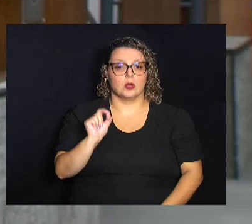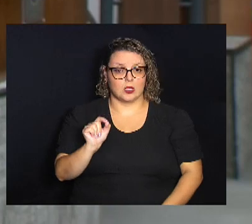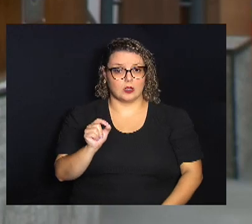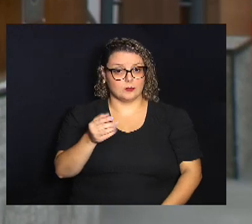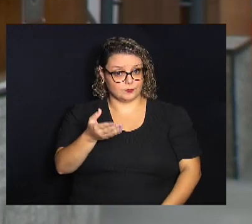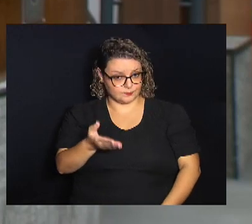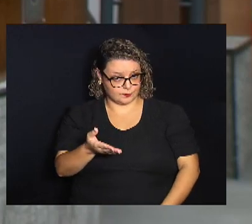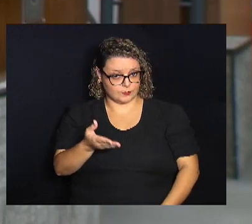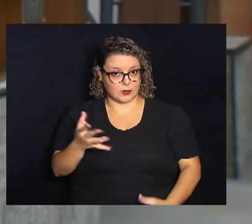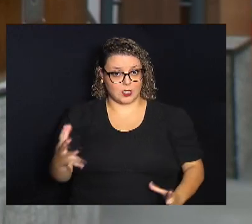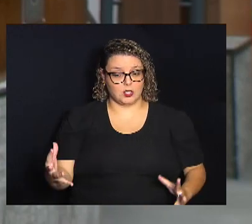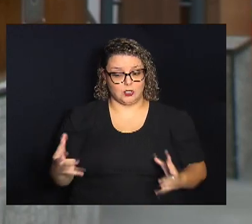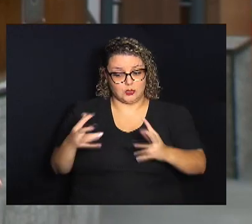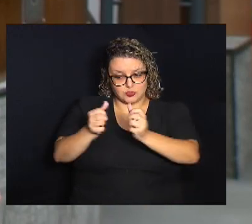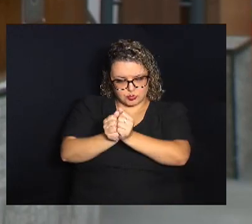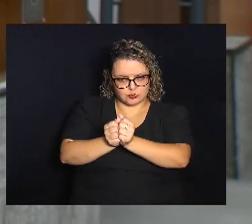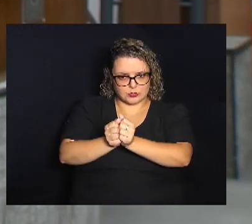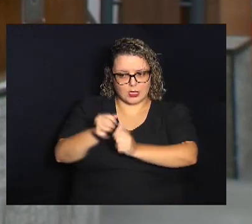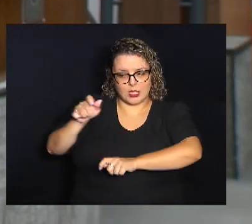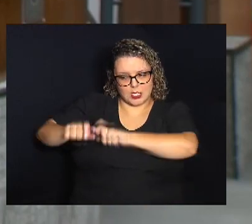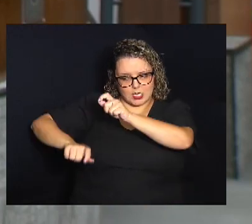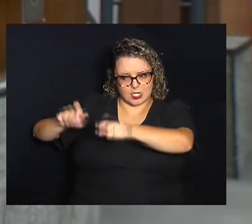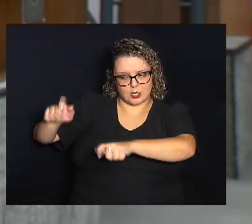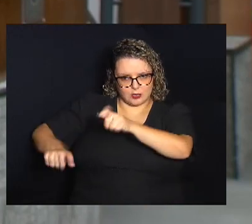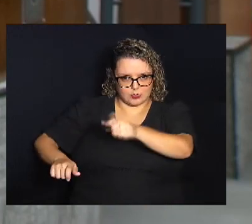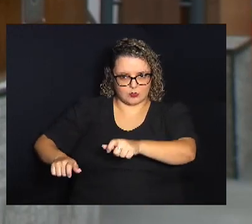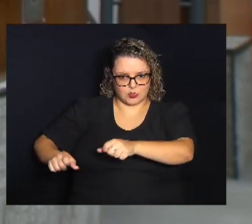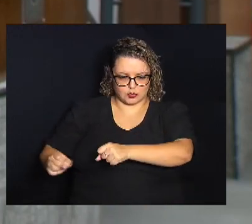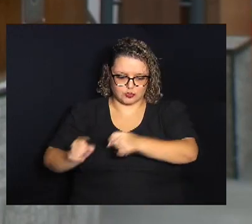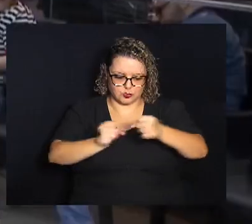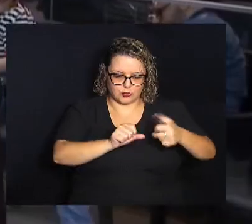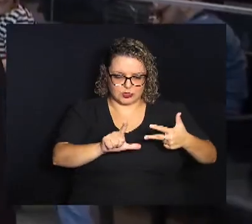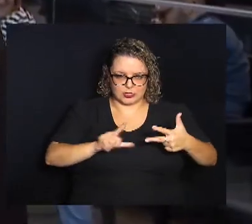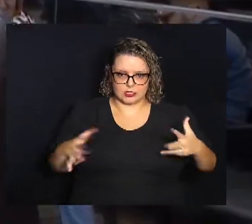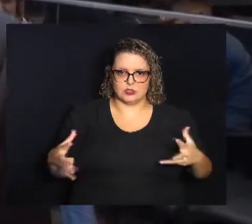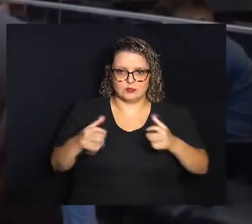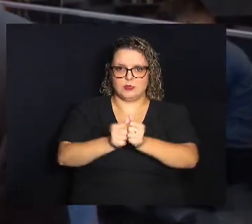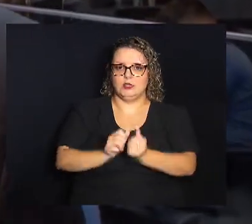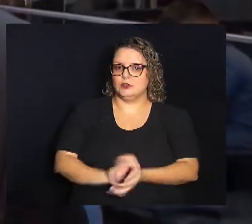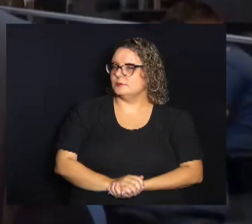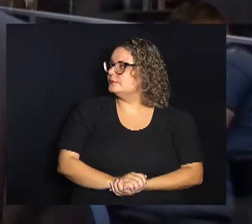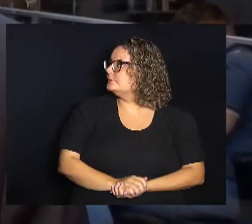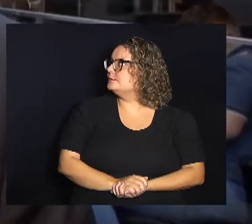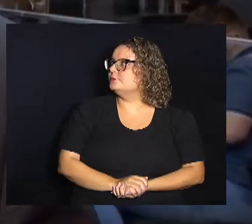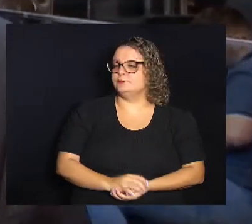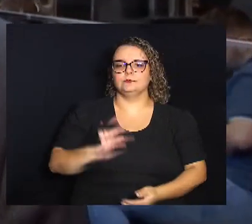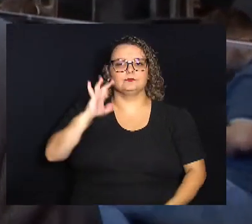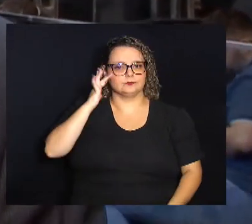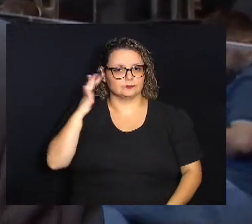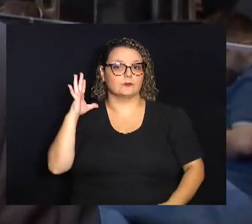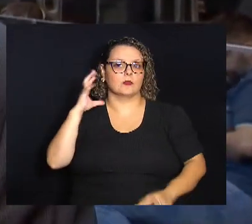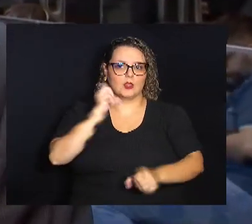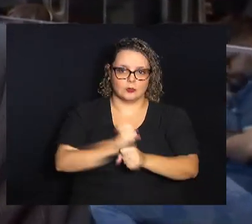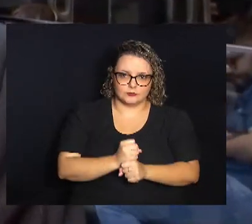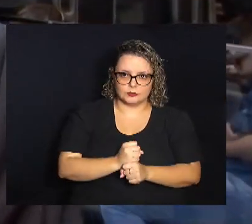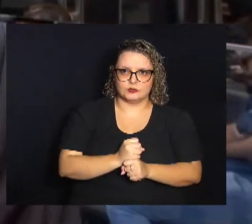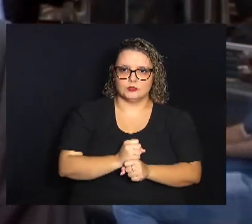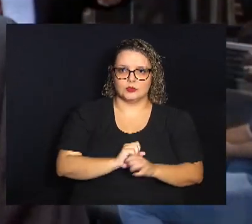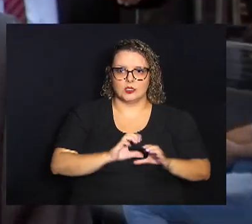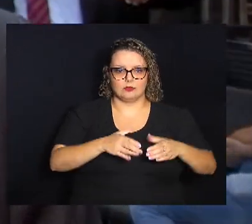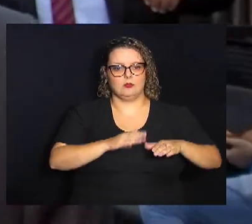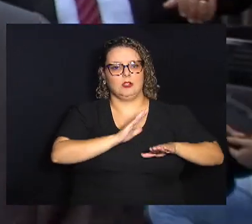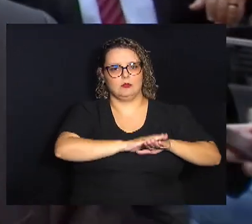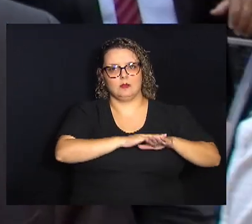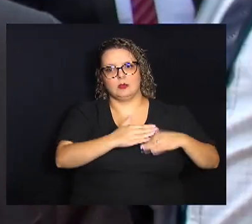essa, aproximar essas pessoas do poder legislativo. Eu acho que completa o conjunto de ações que a Câmara vem